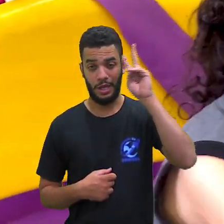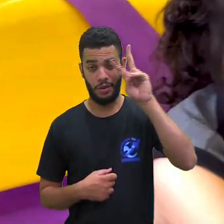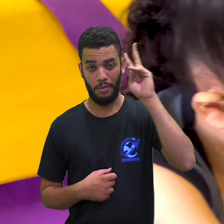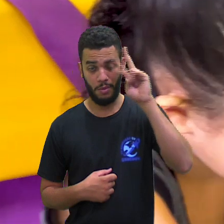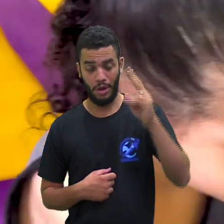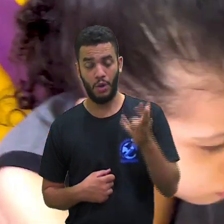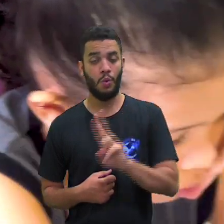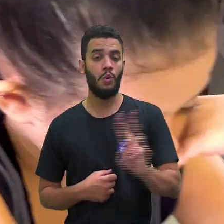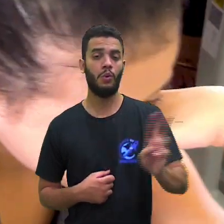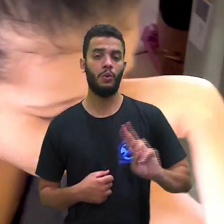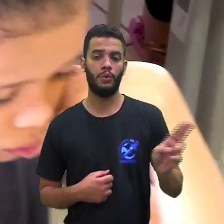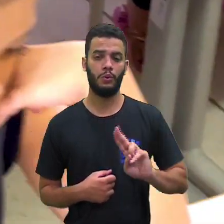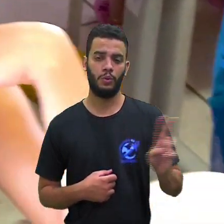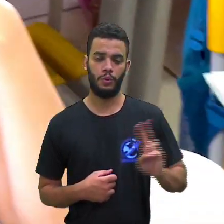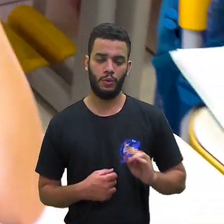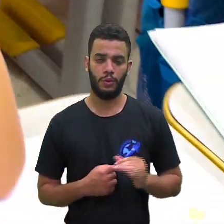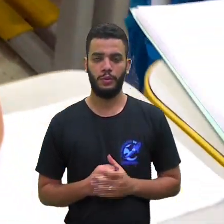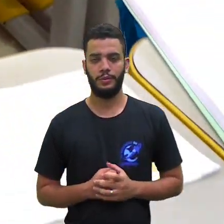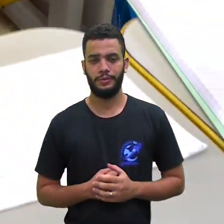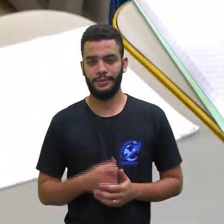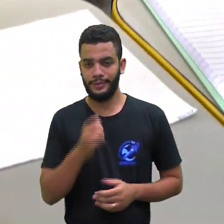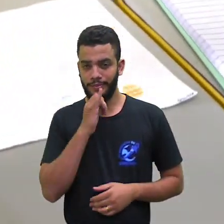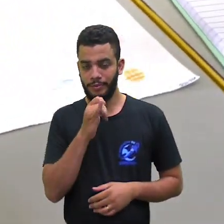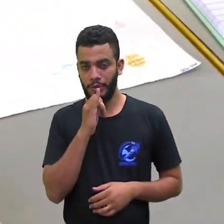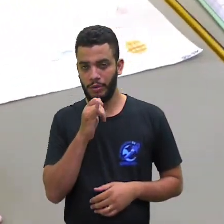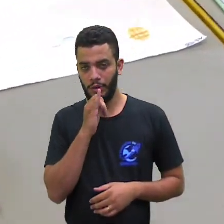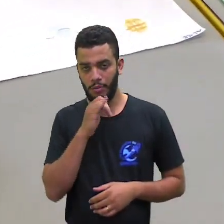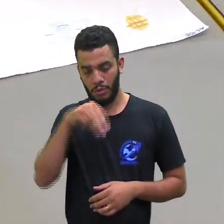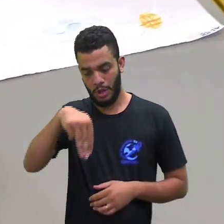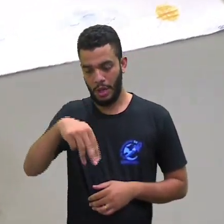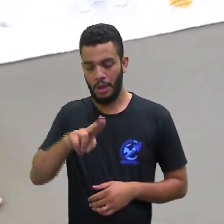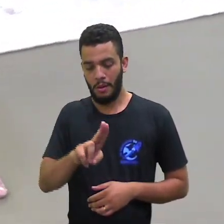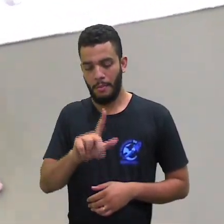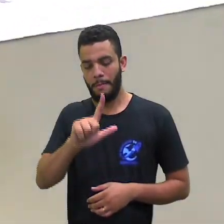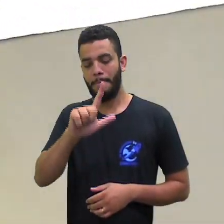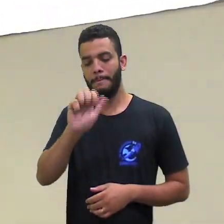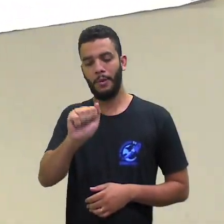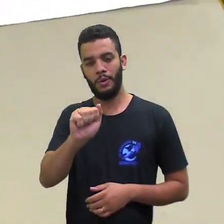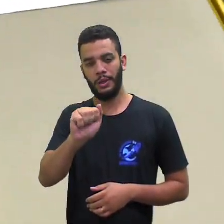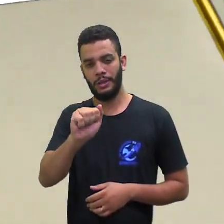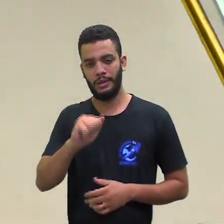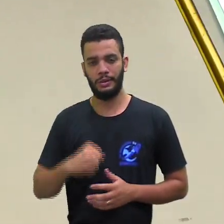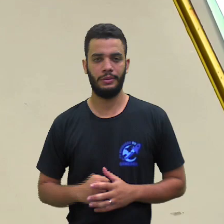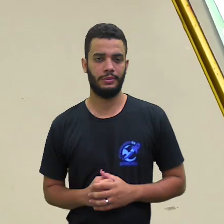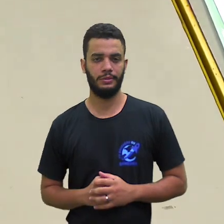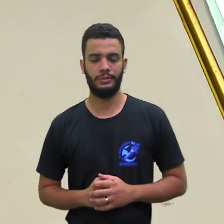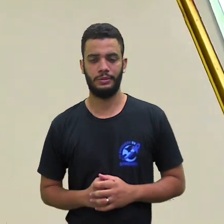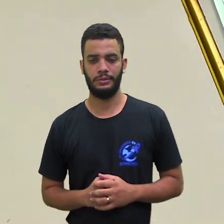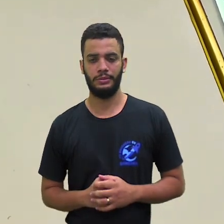mula. Porque mula sem cabeça é muito grande para vocês, né? Dou, meu amor.